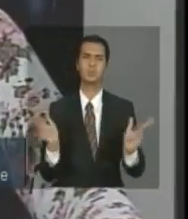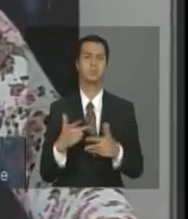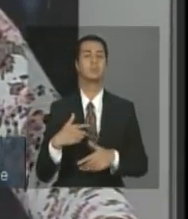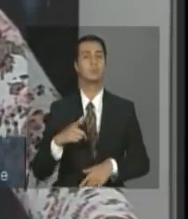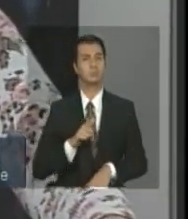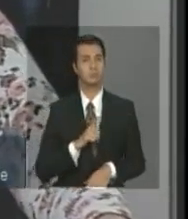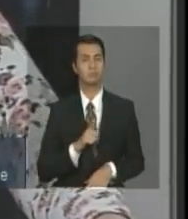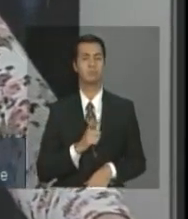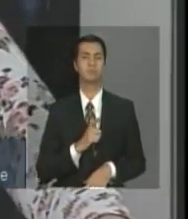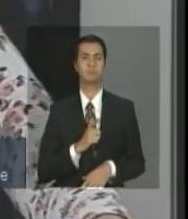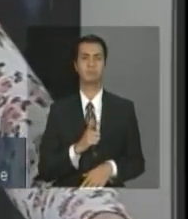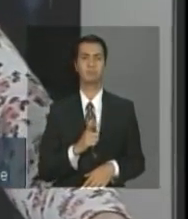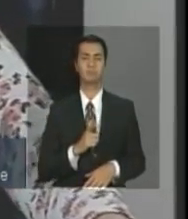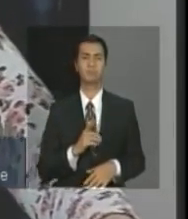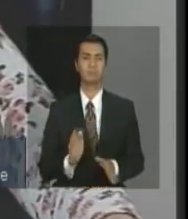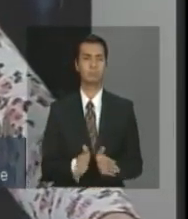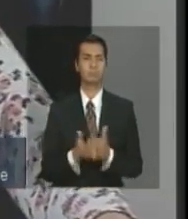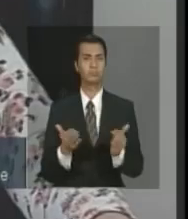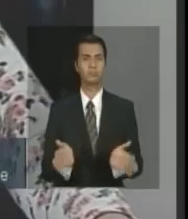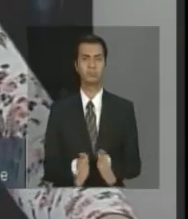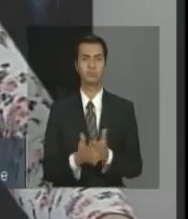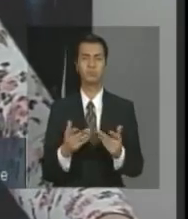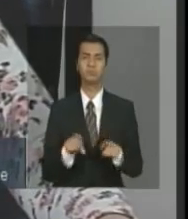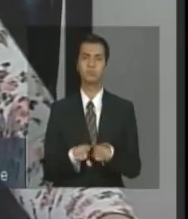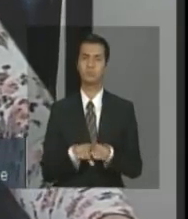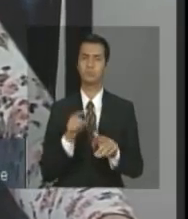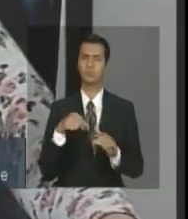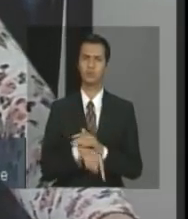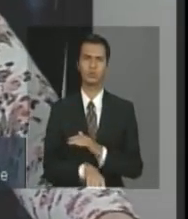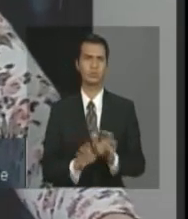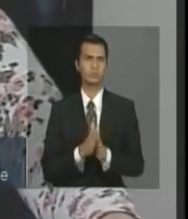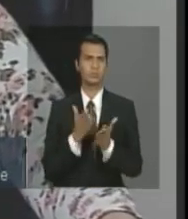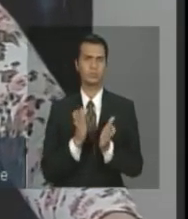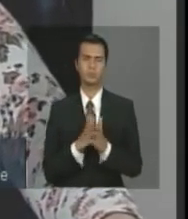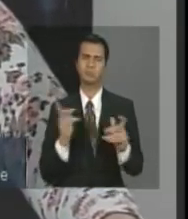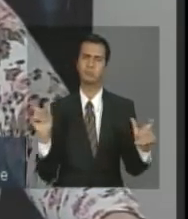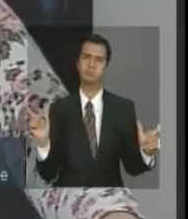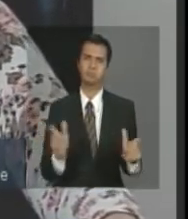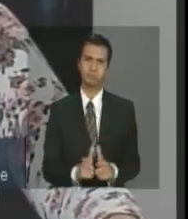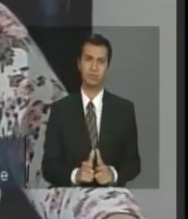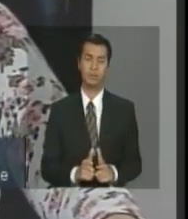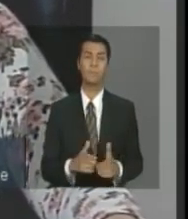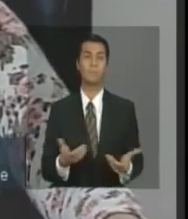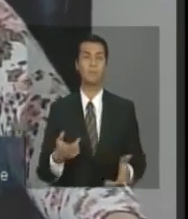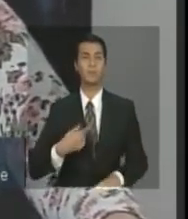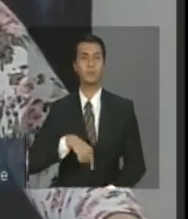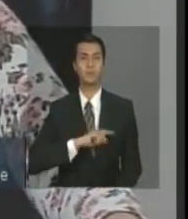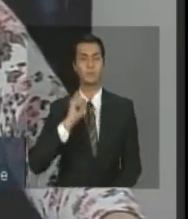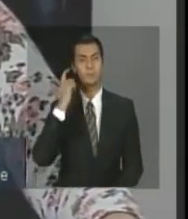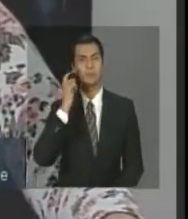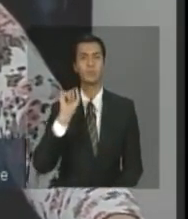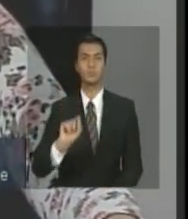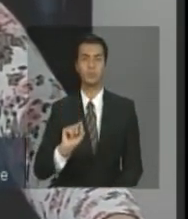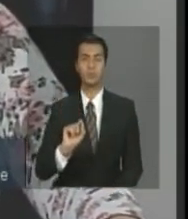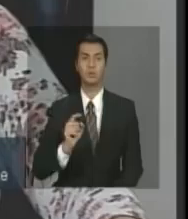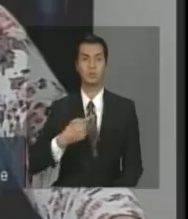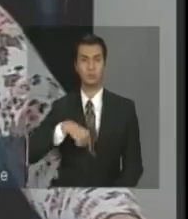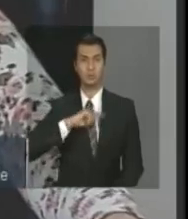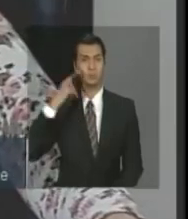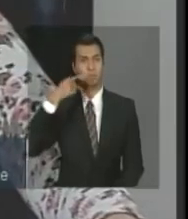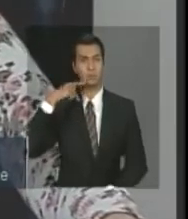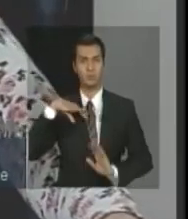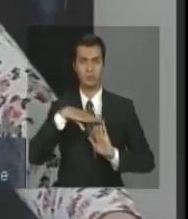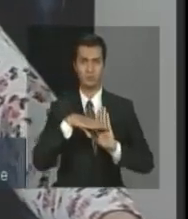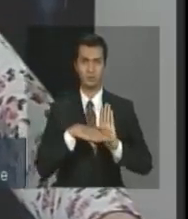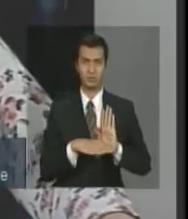tivemos uma redução do público pobre e extremamente pobre. Para nós, isso é um indicador de que o conjunto das nossas